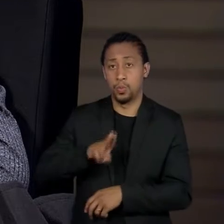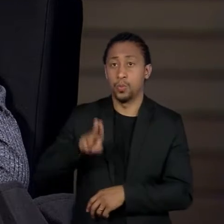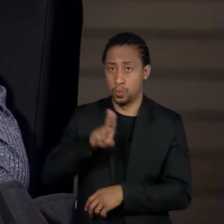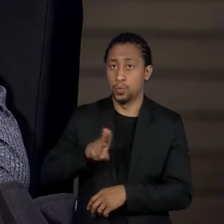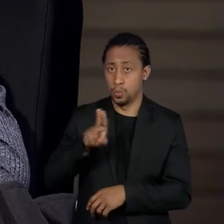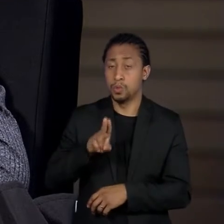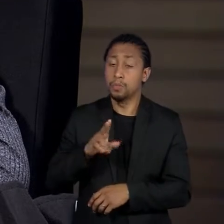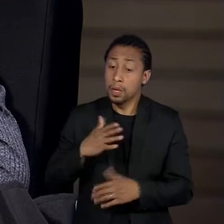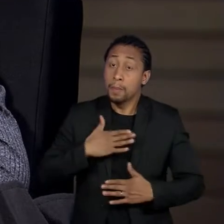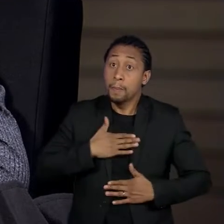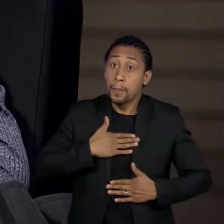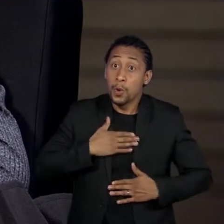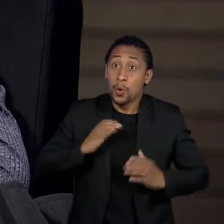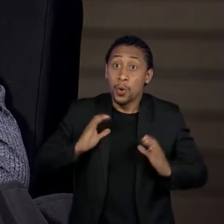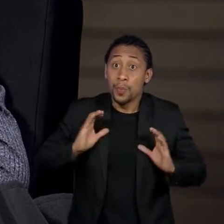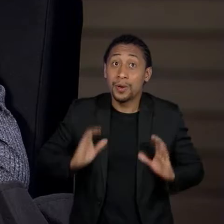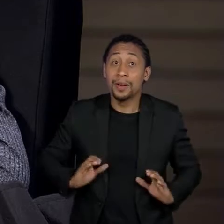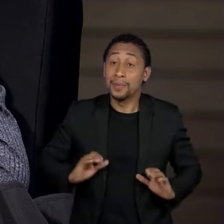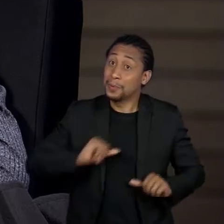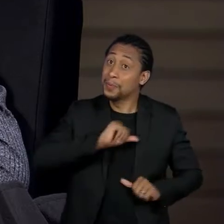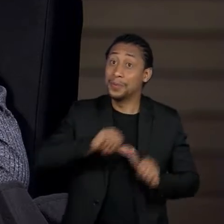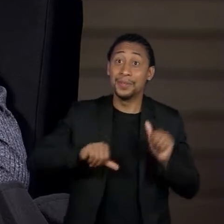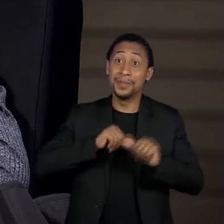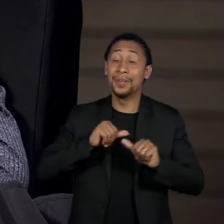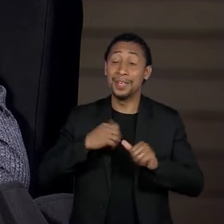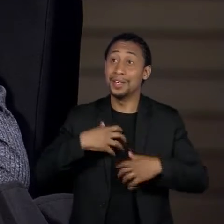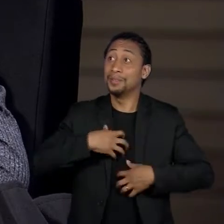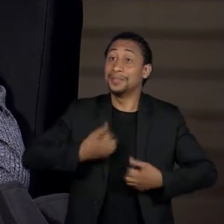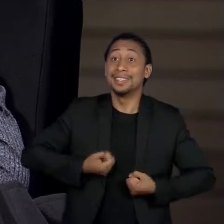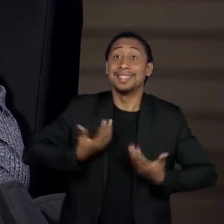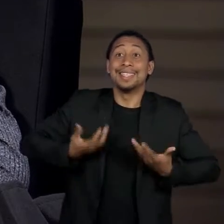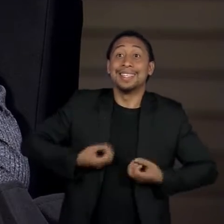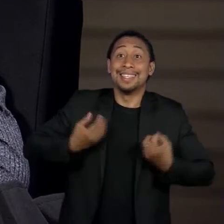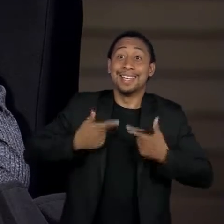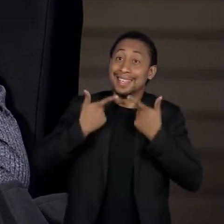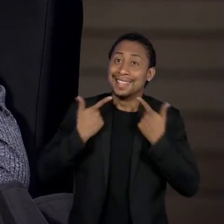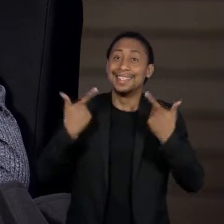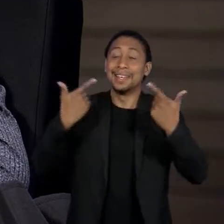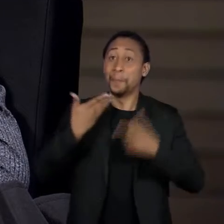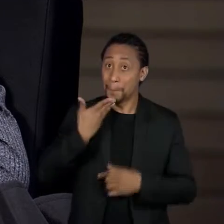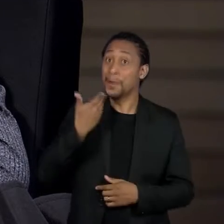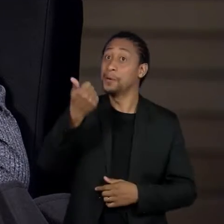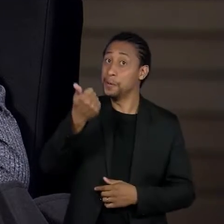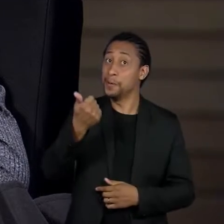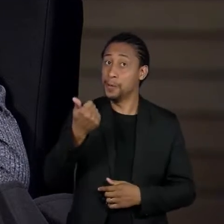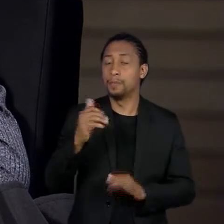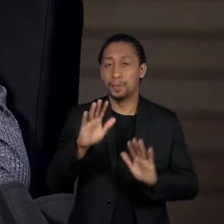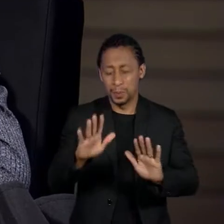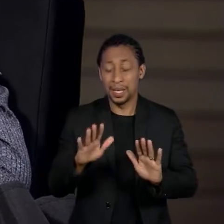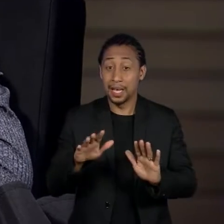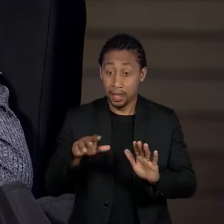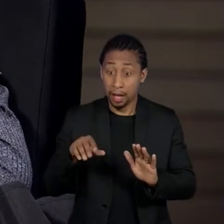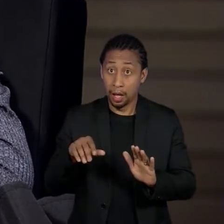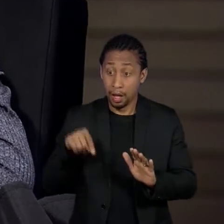comportamento. Eu estou mais expansiva. Então, assim, a cadeira de rodas, para começar, qualquer